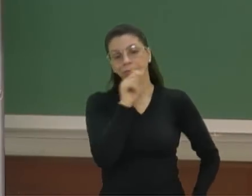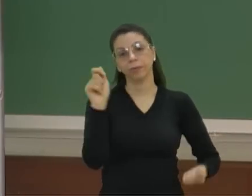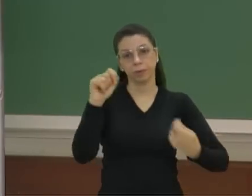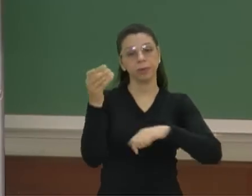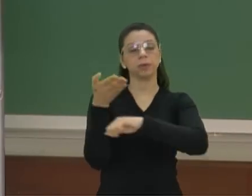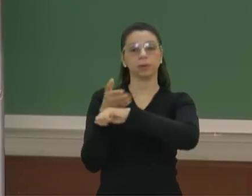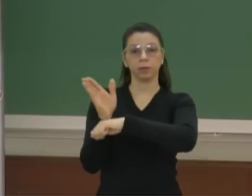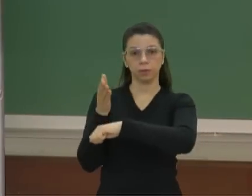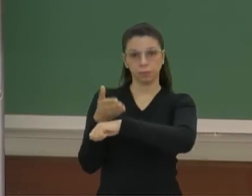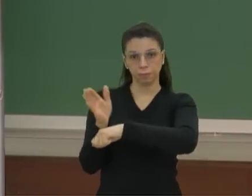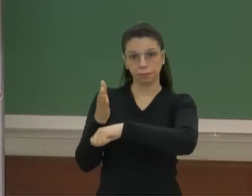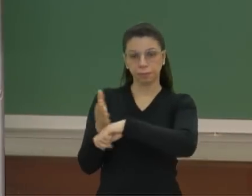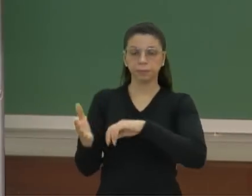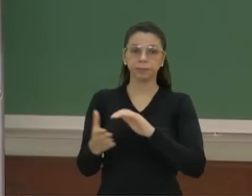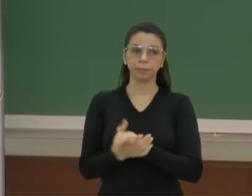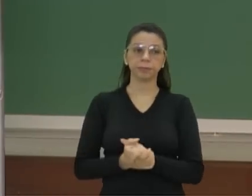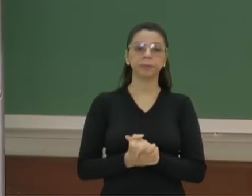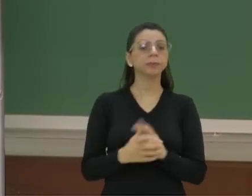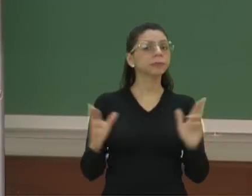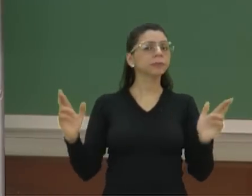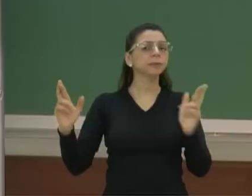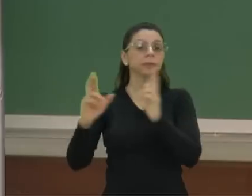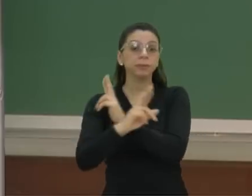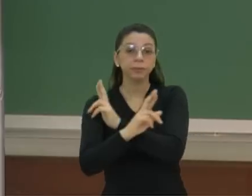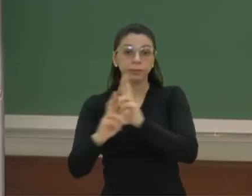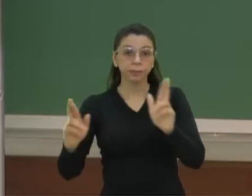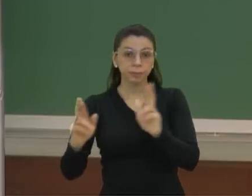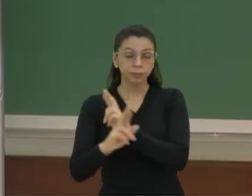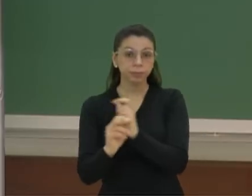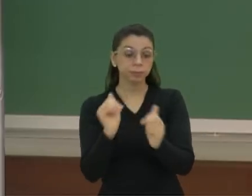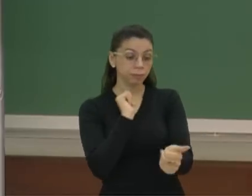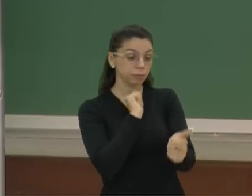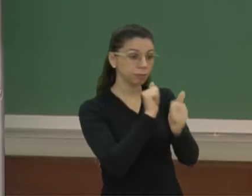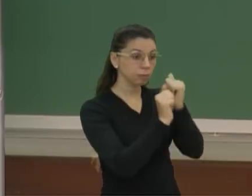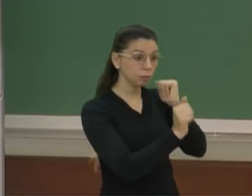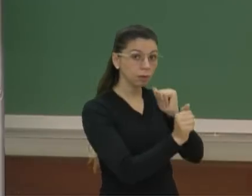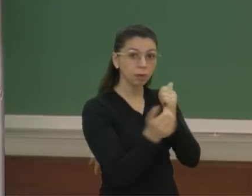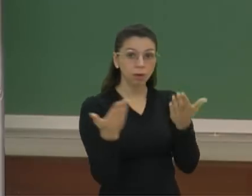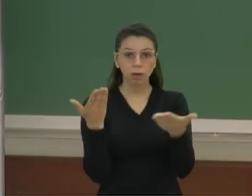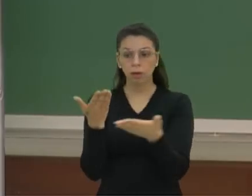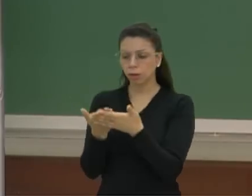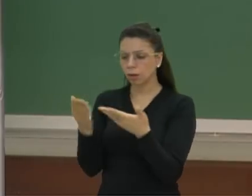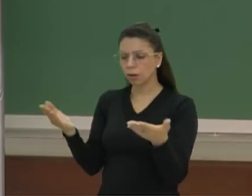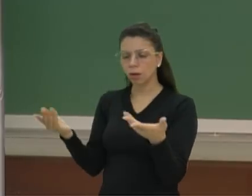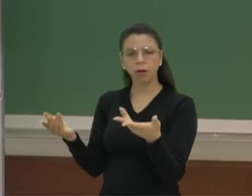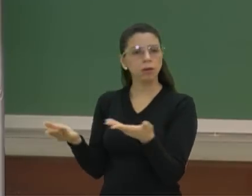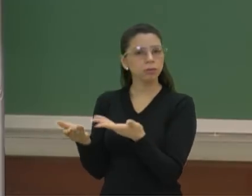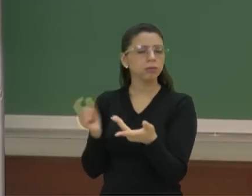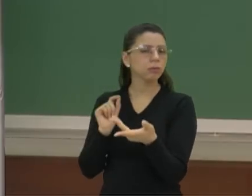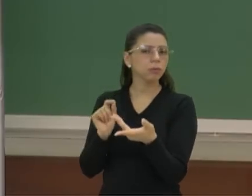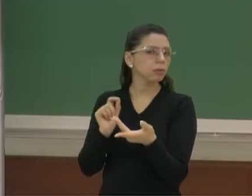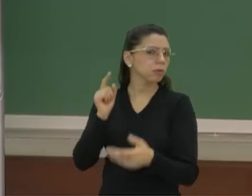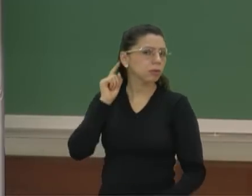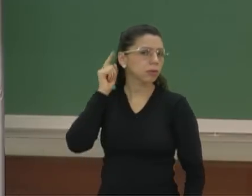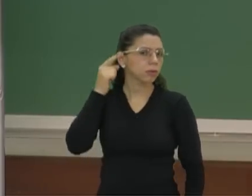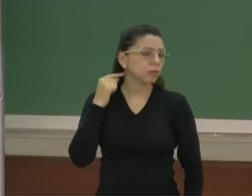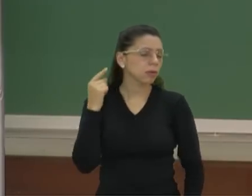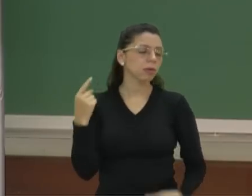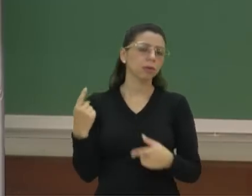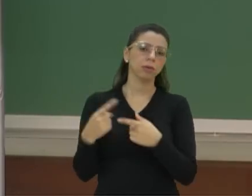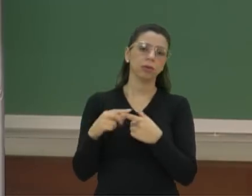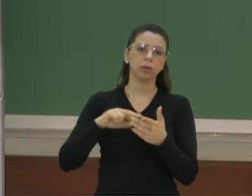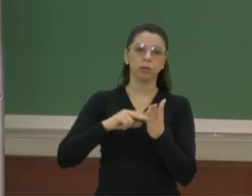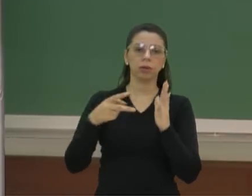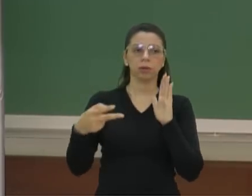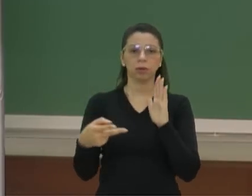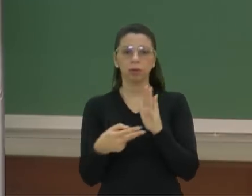treino. Então, qual é a relação deste esporte com a nossa aula, com a audição? Fabiano, tem a ver porque se ele está andando ali, ele vai